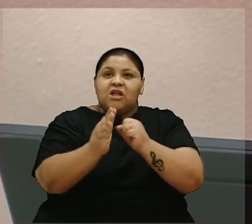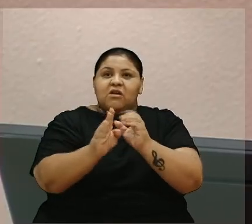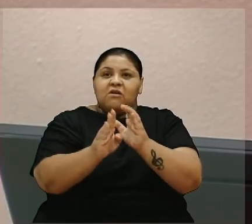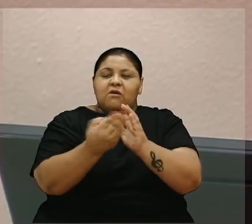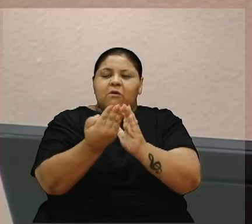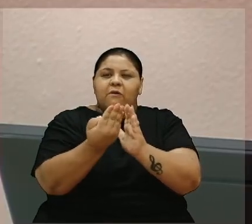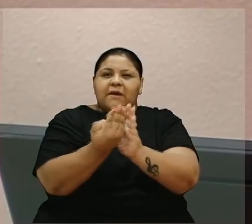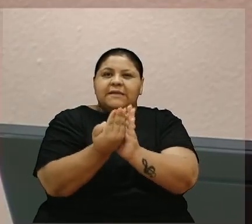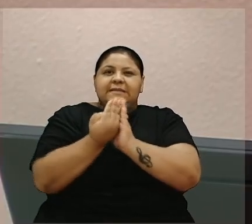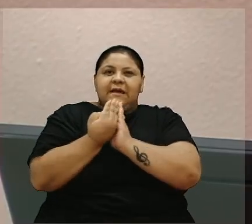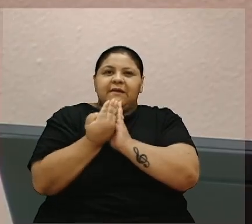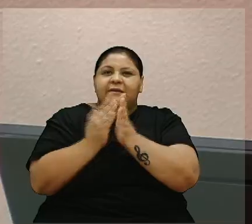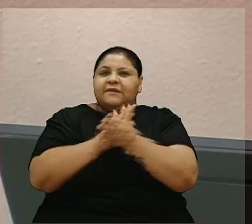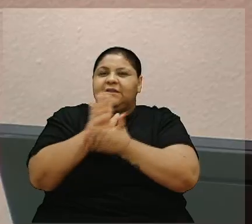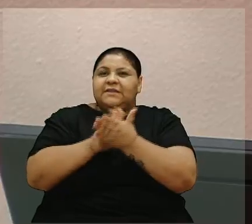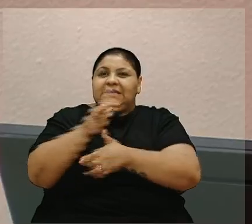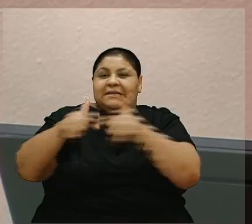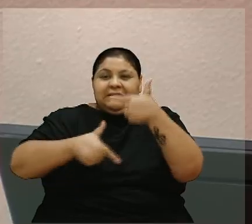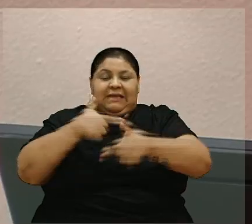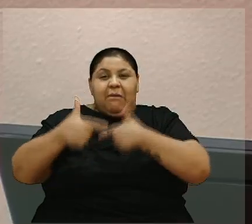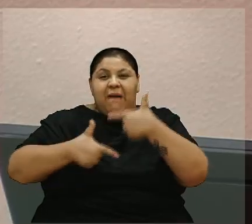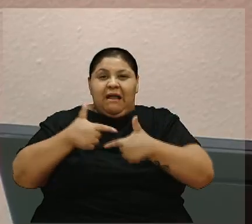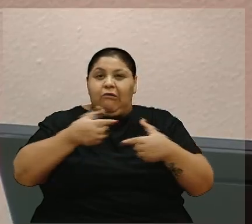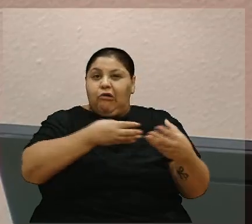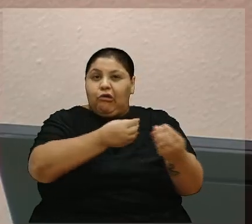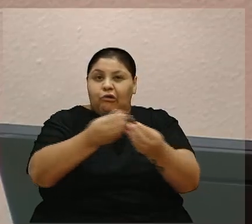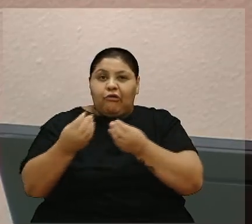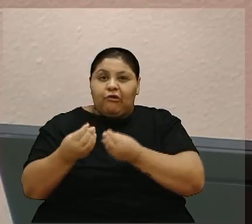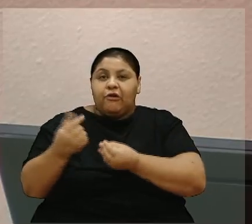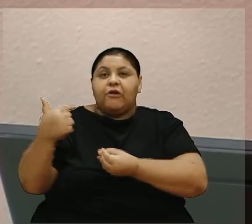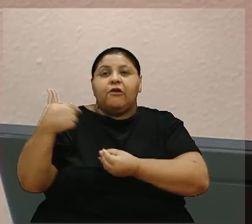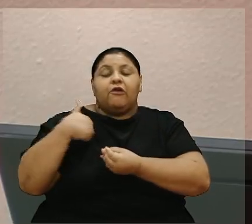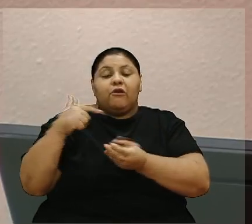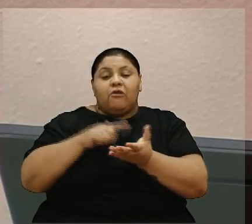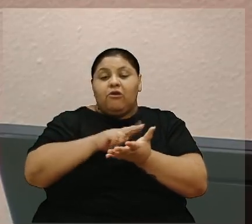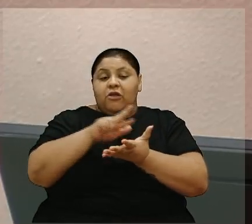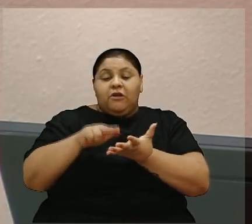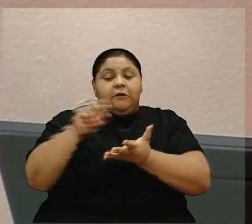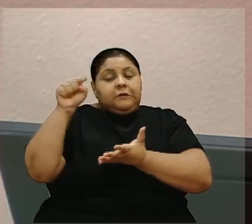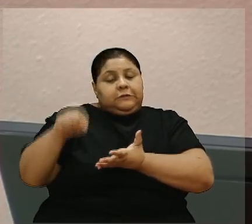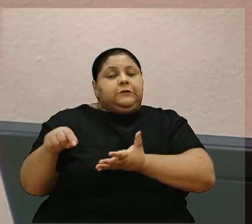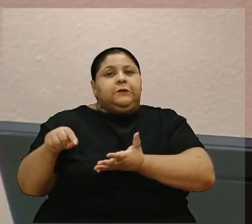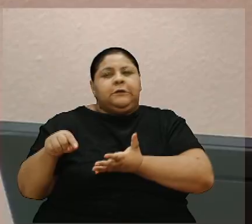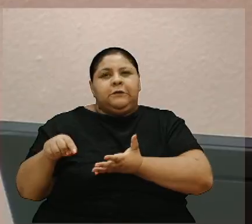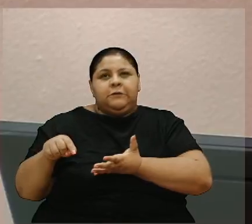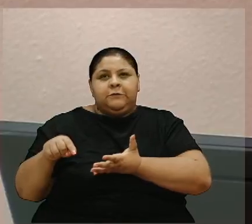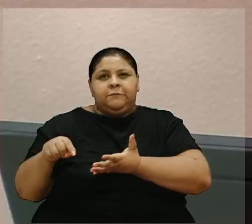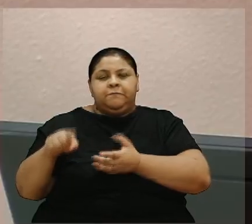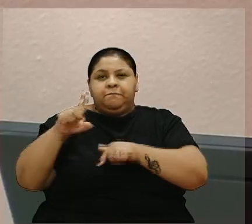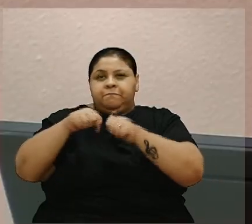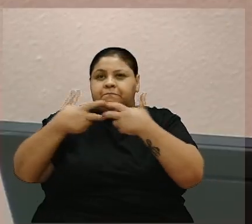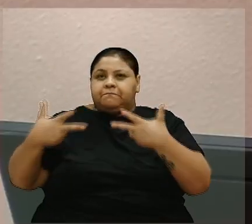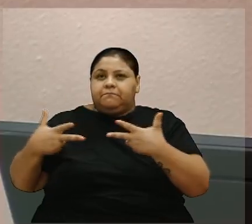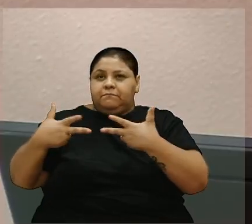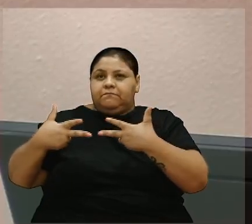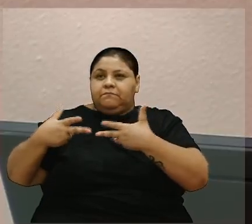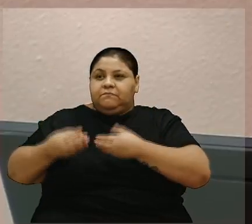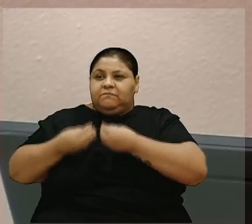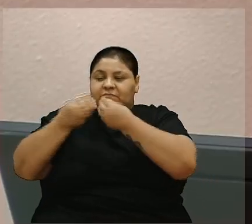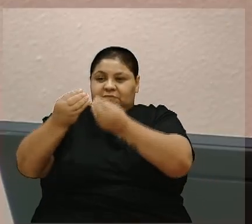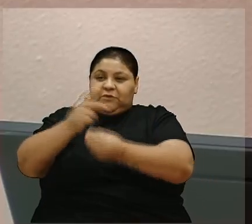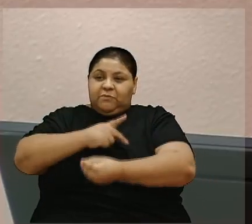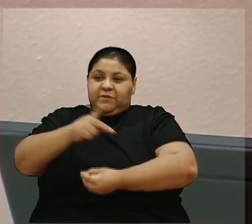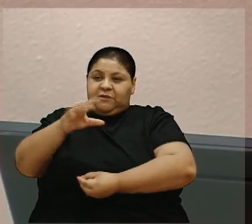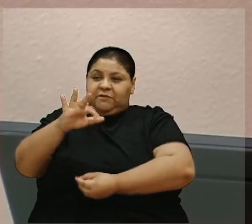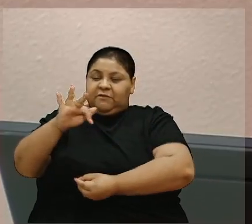nenhum, trabalham sobrecarregados. E eu tenho diversos aqui materiais que foram encaminhados para o presidente da